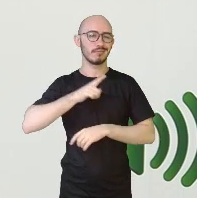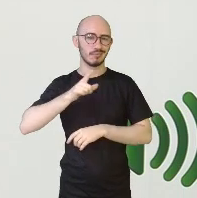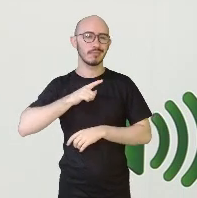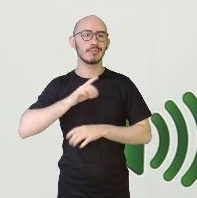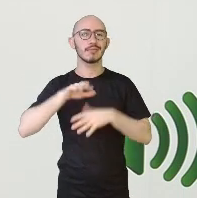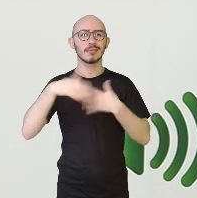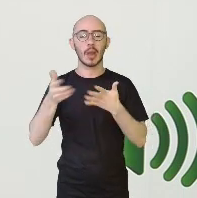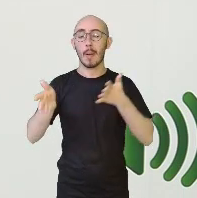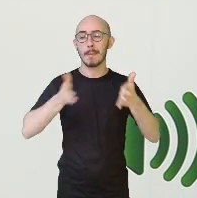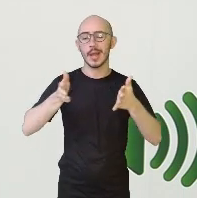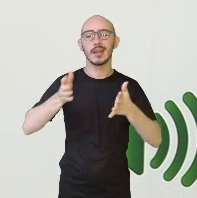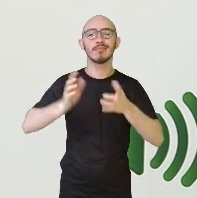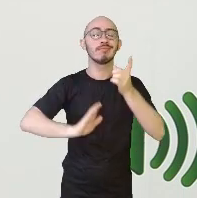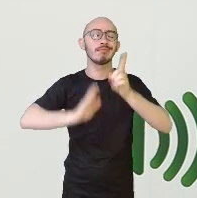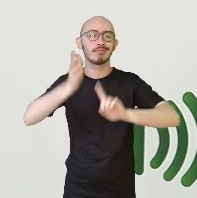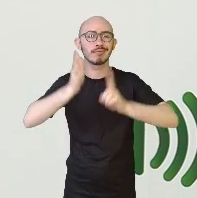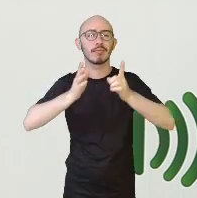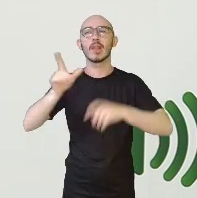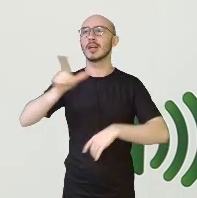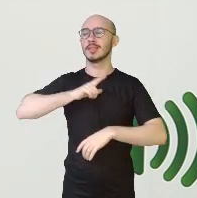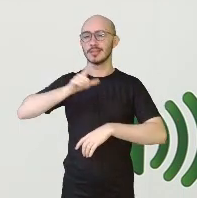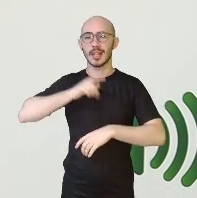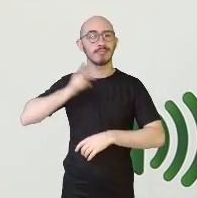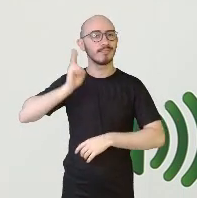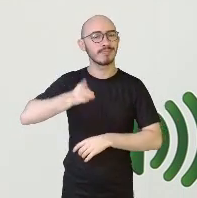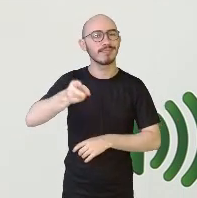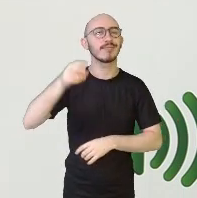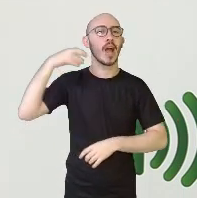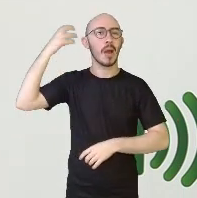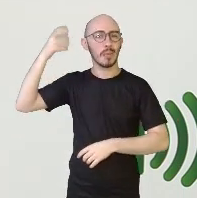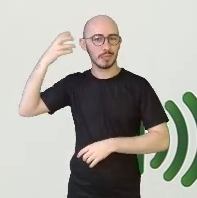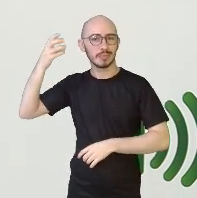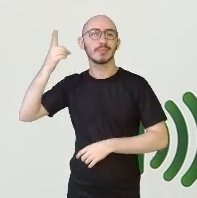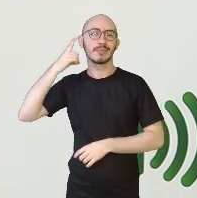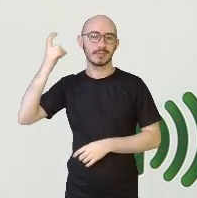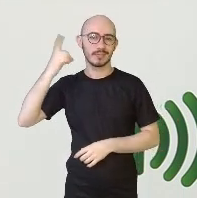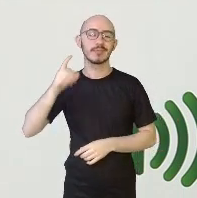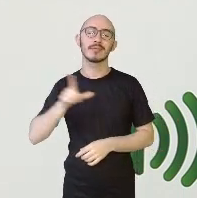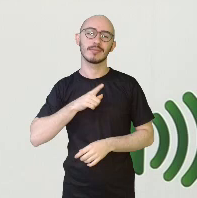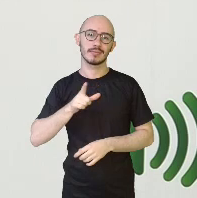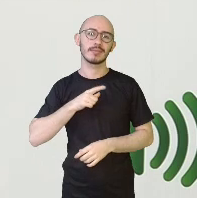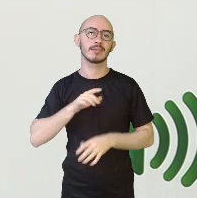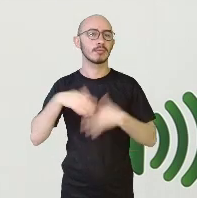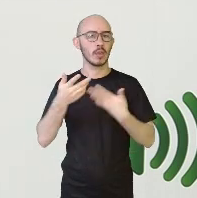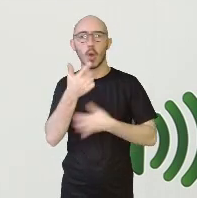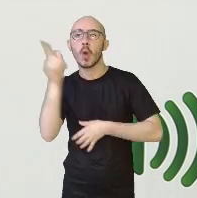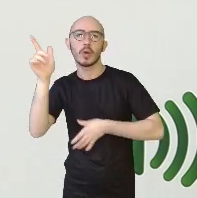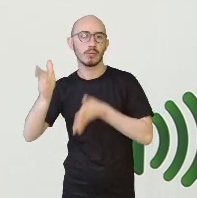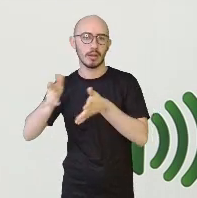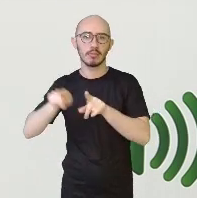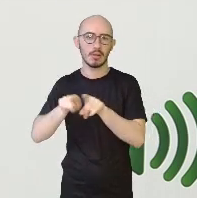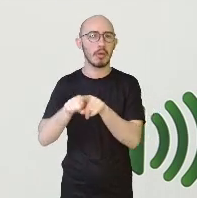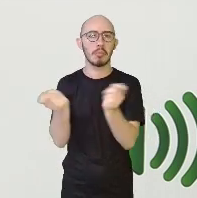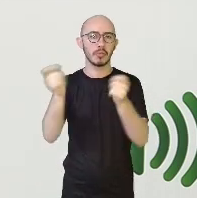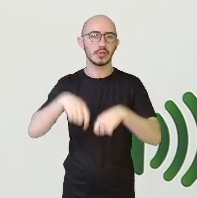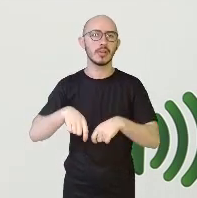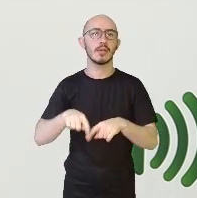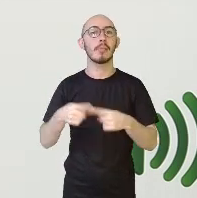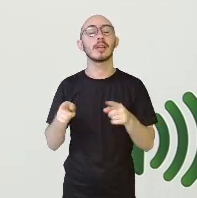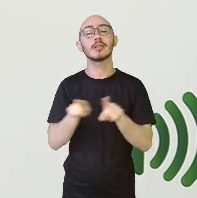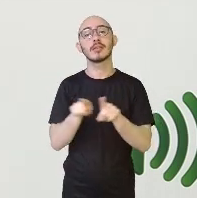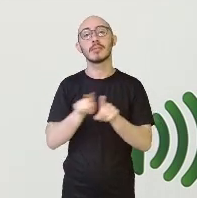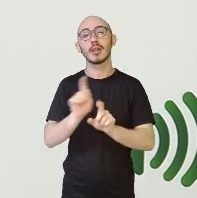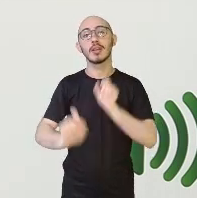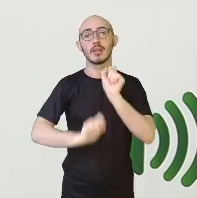o tempo do carnaval ali, né? Uma coisa que está muito forte, muito presente no carnaval, mas a gente pode, claro, escutar em outras épocas do ano. Mas nós